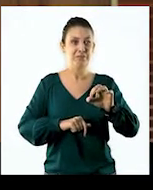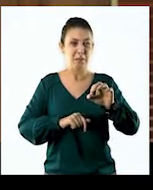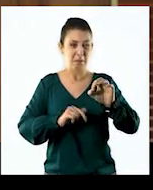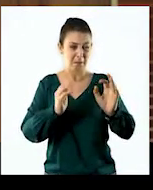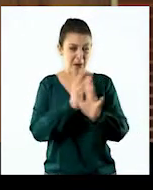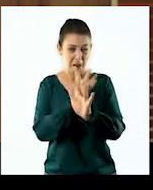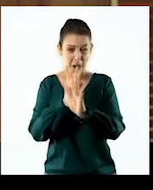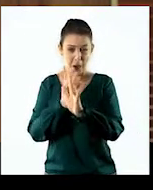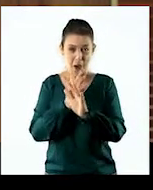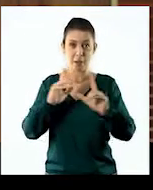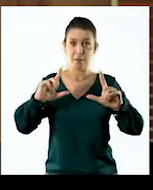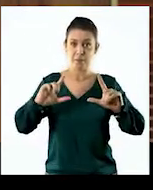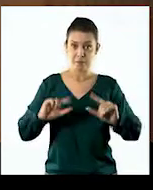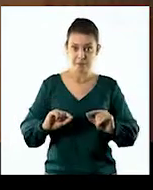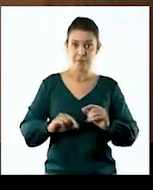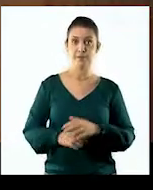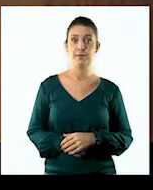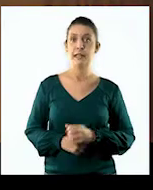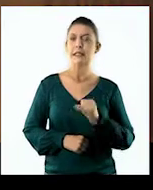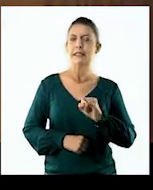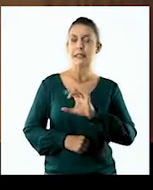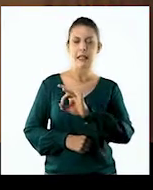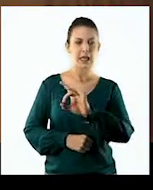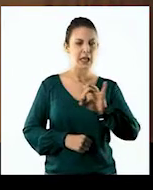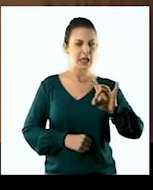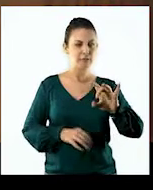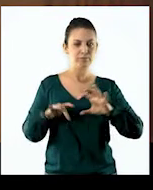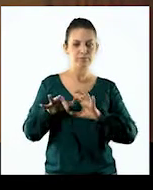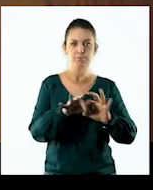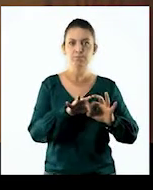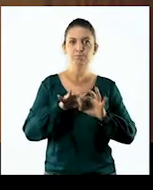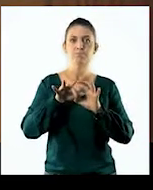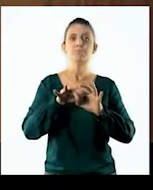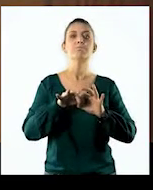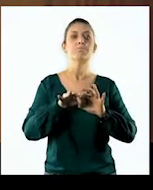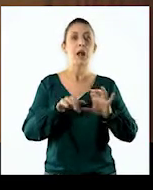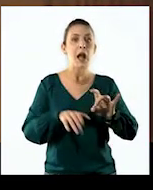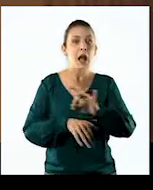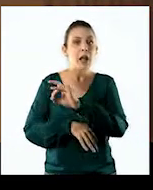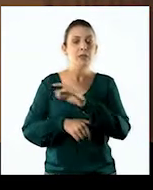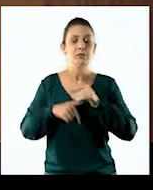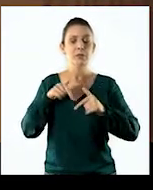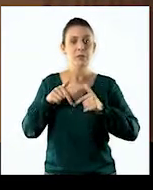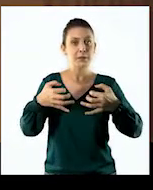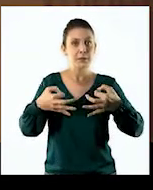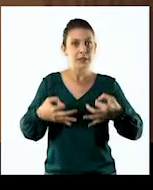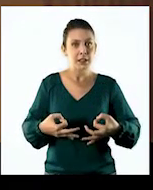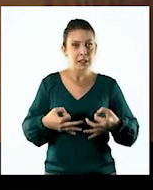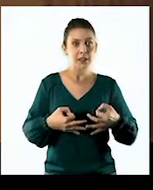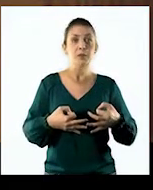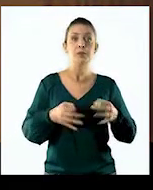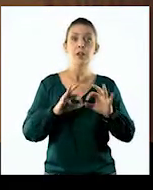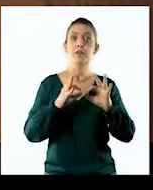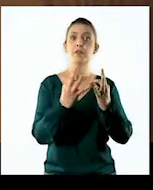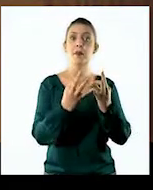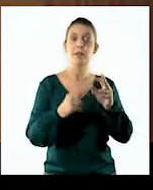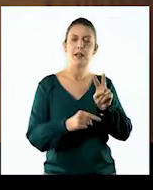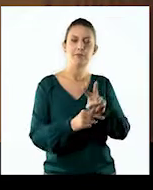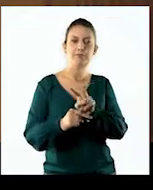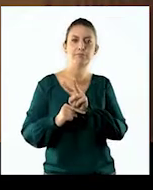a circulação de pessoas se todos nós juntos fizermos a nossa parte